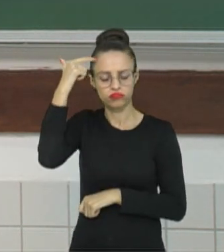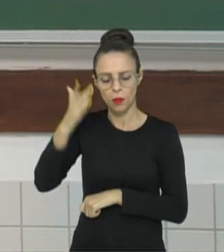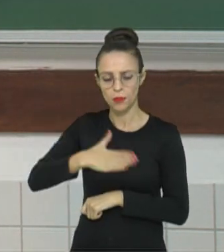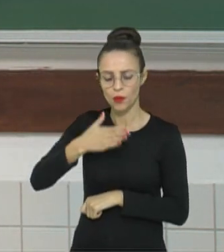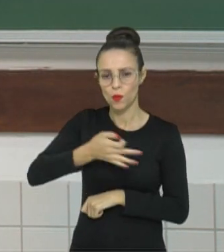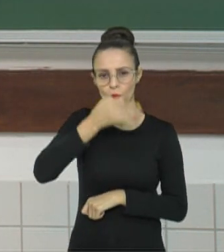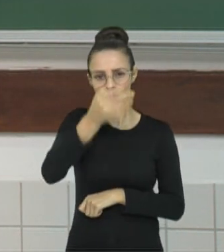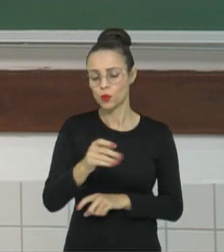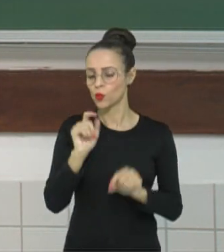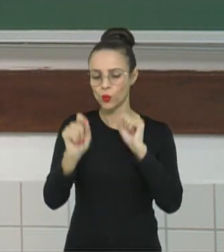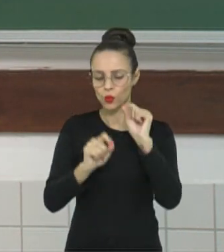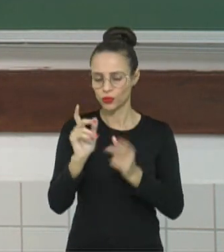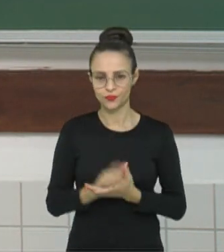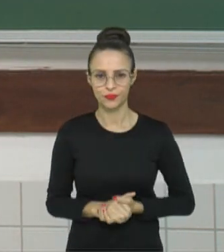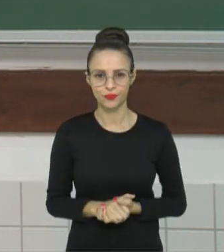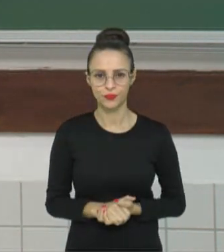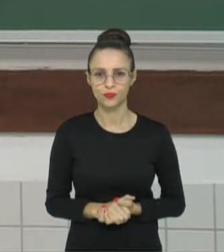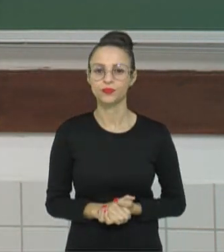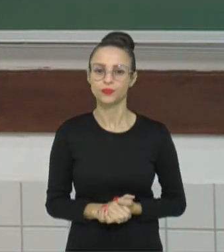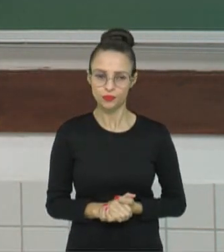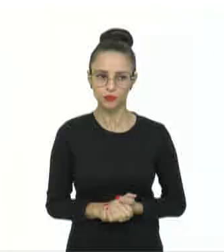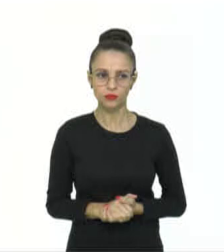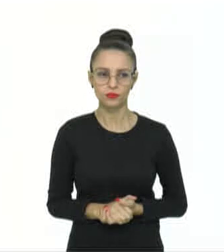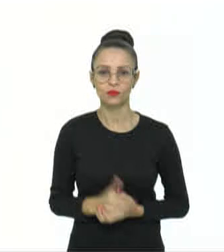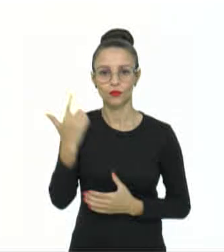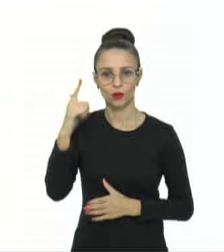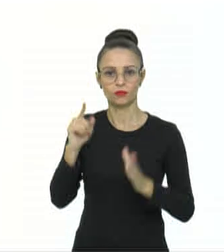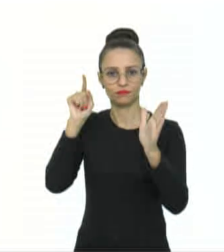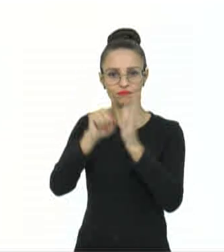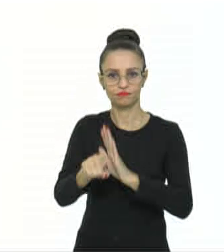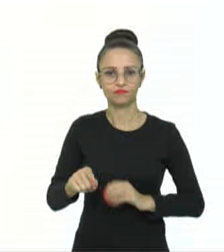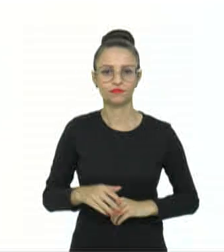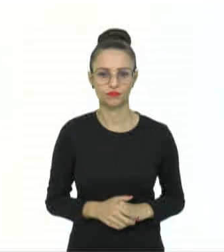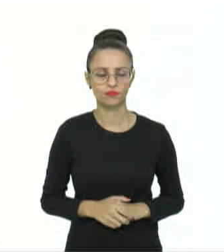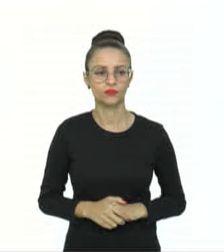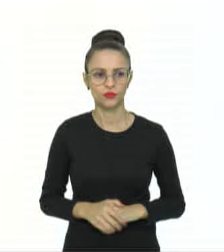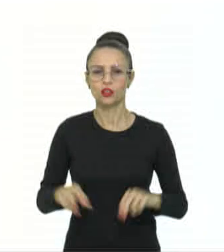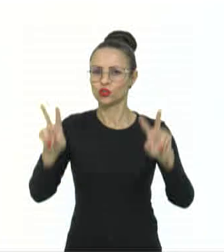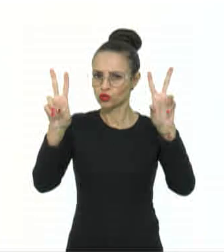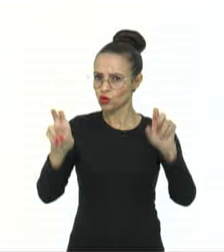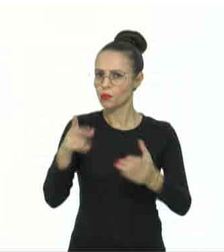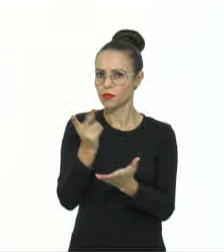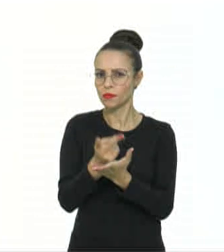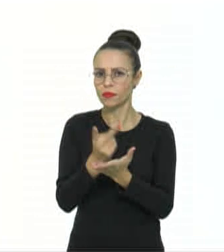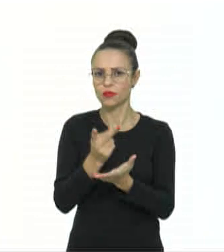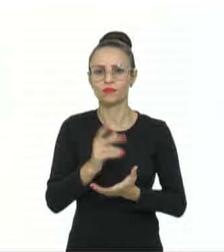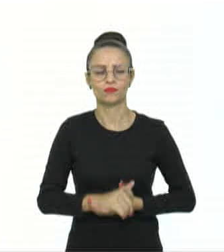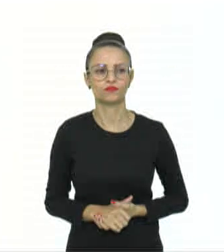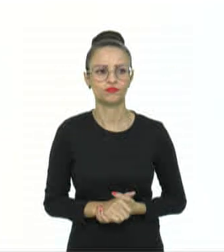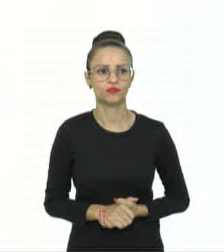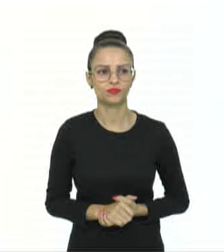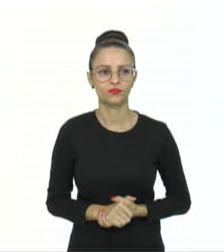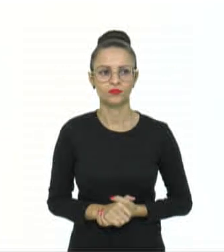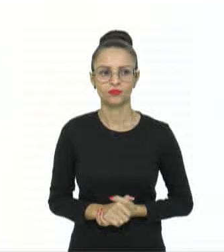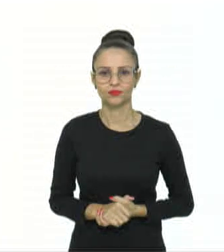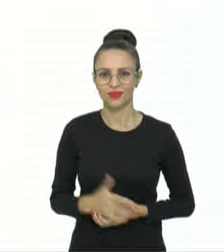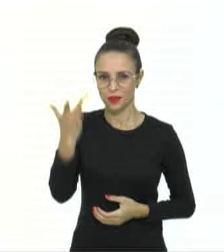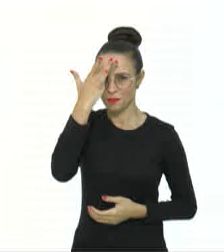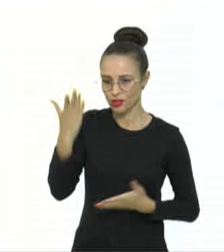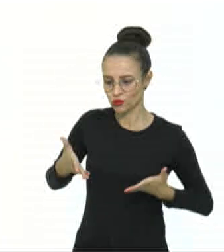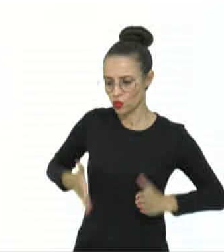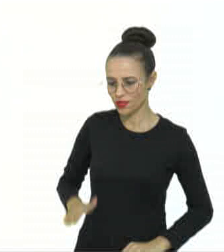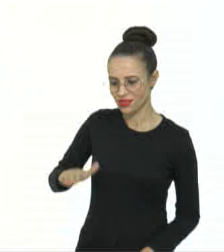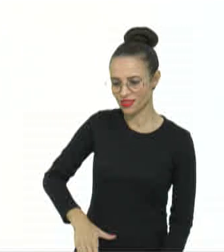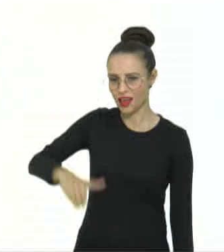resultado. Temos aqui mais um quiz que fala mais ou menos do mesmo assunto. Ninguém nasce odiando